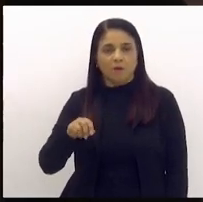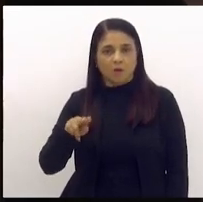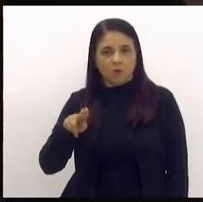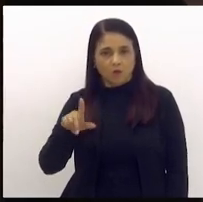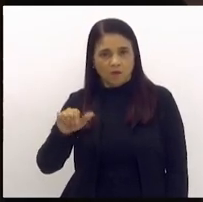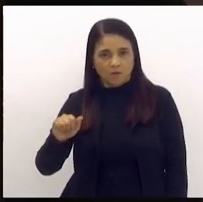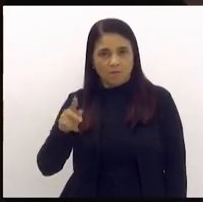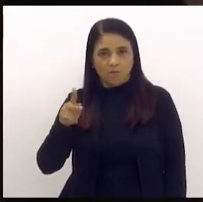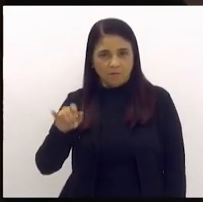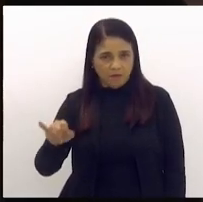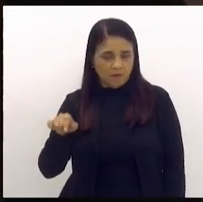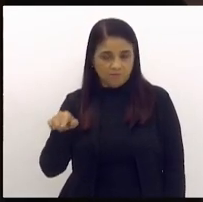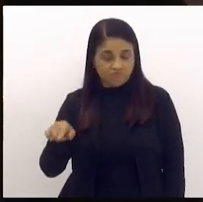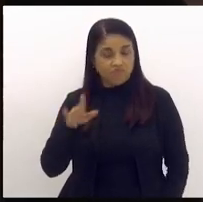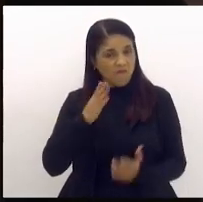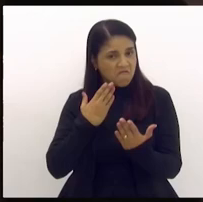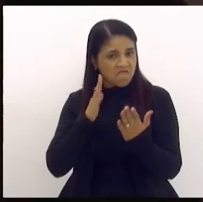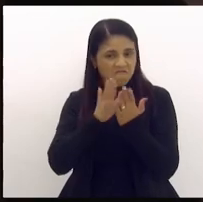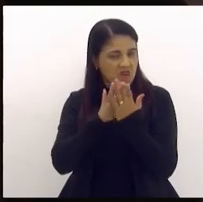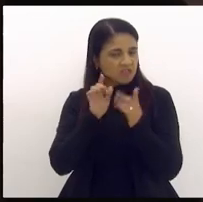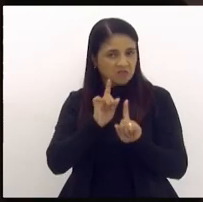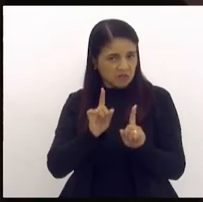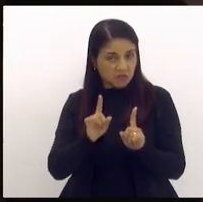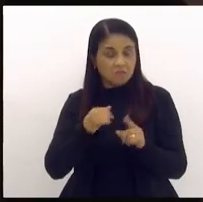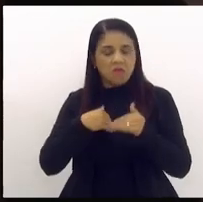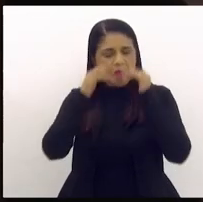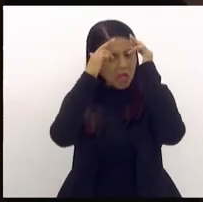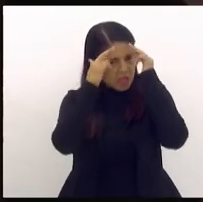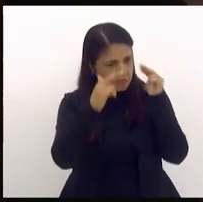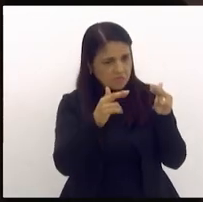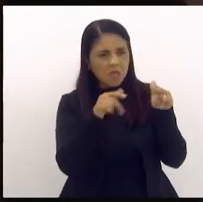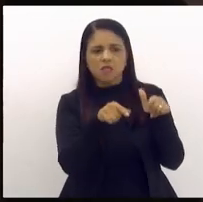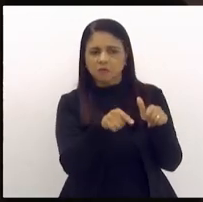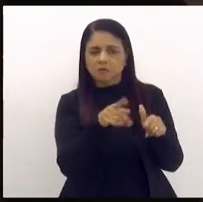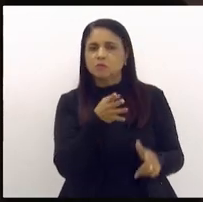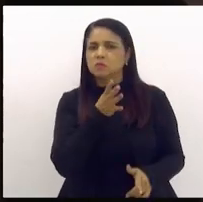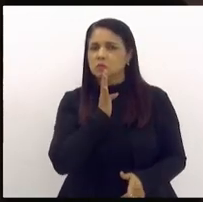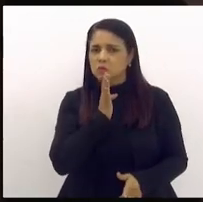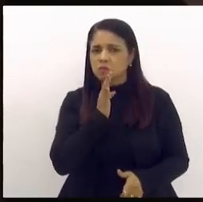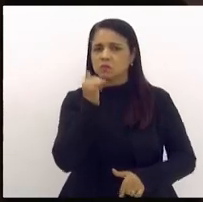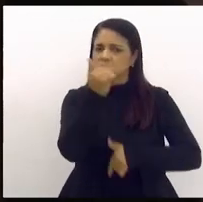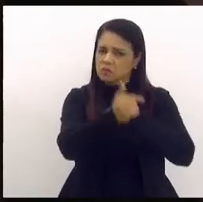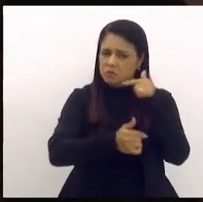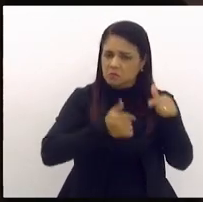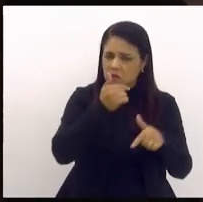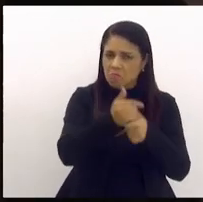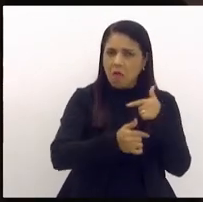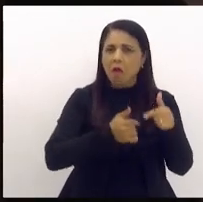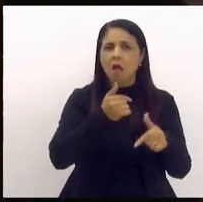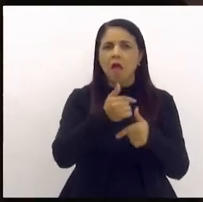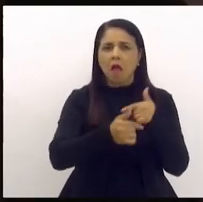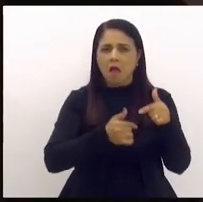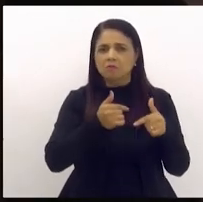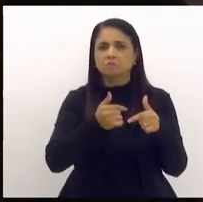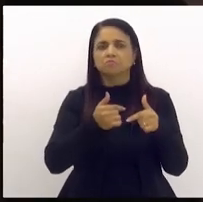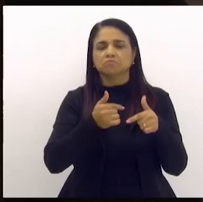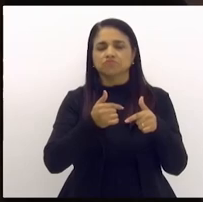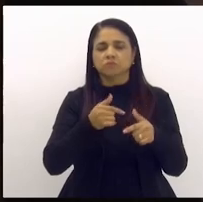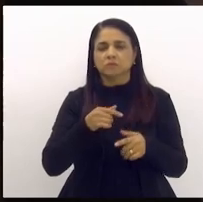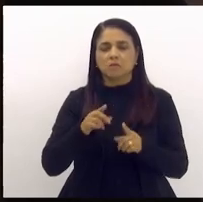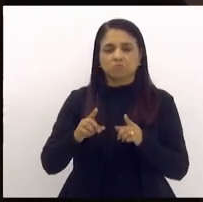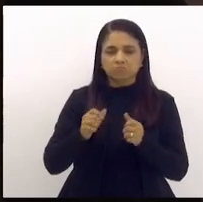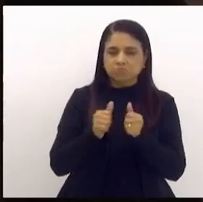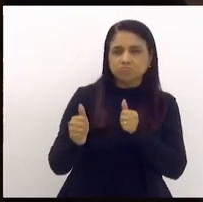de Paula Pai, não. Vossa Excelência tem o nosso respeito e o reconhecimento pelo grande trabalho que tem feito à frente da